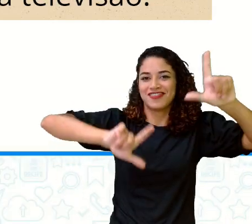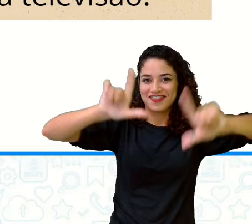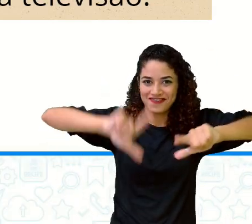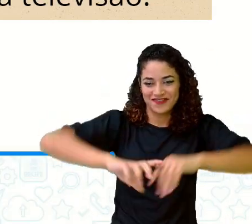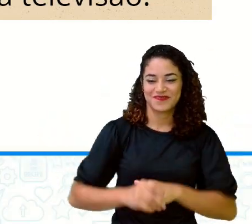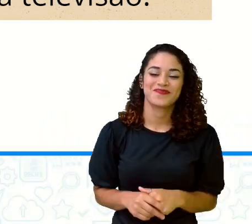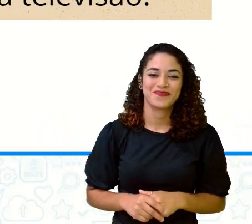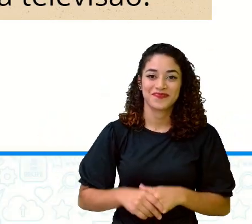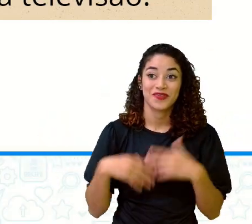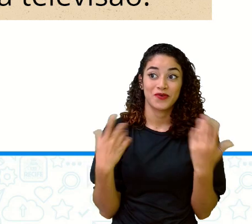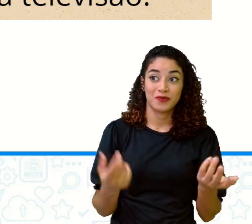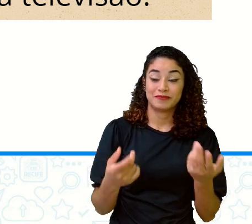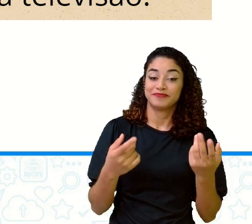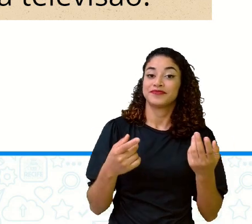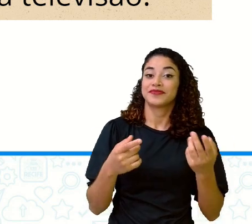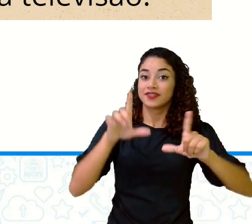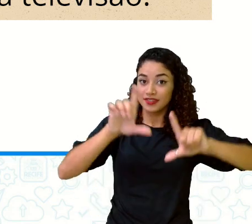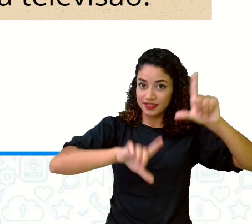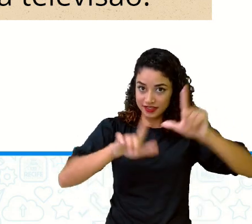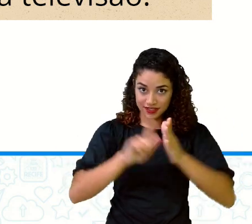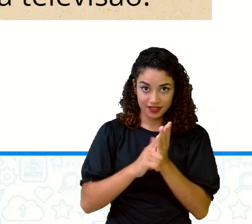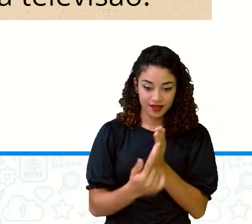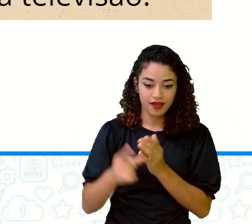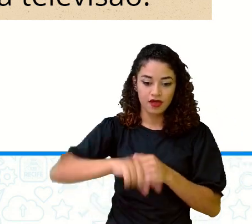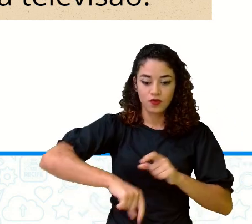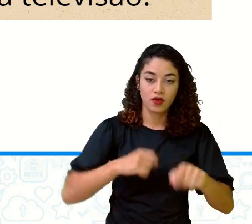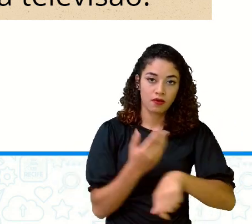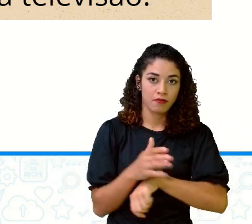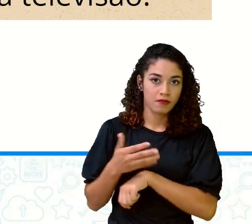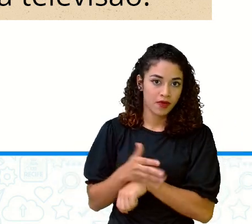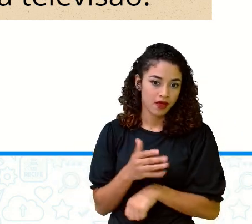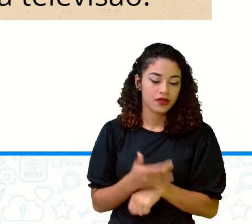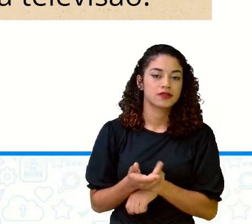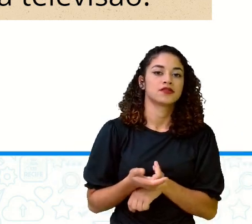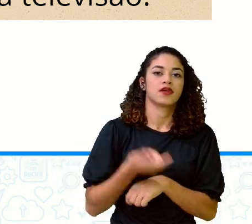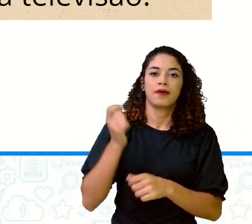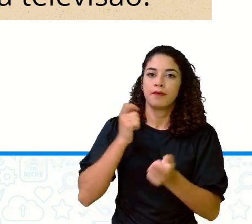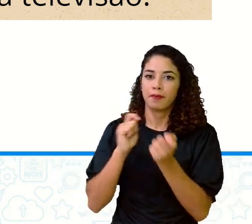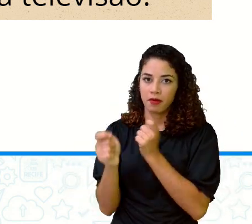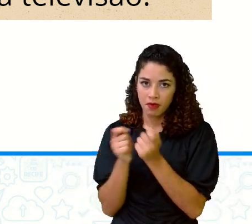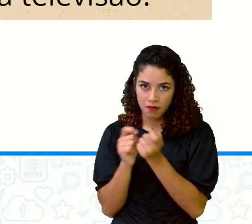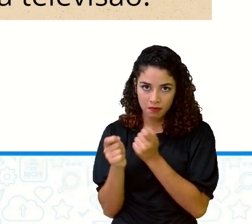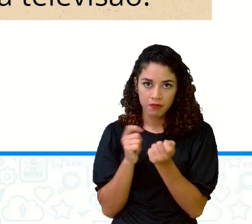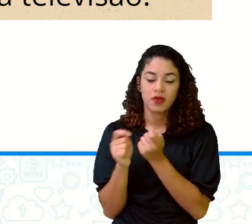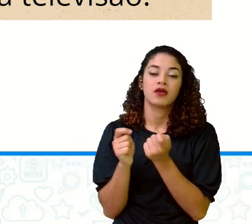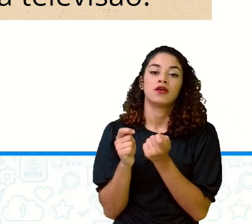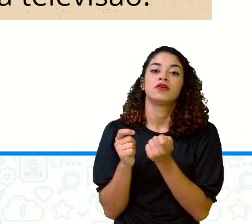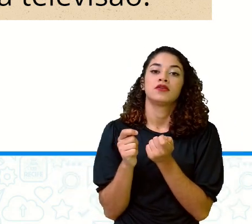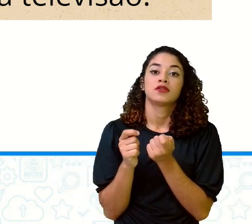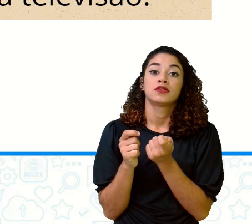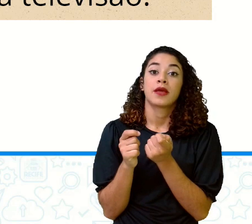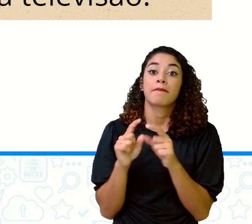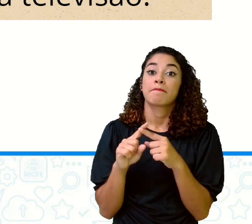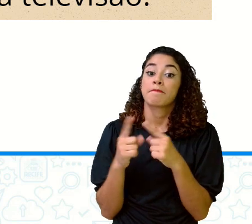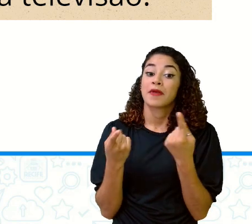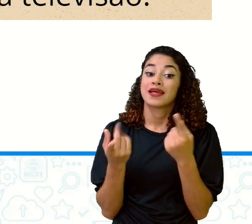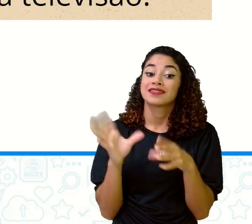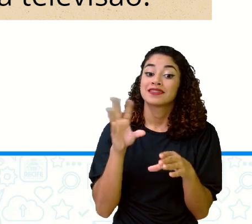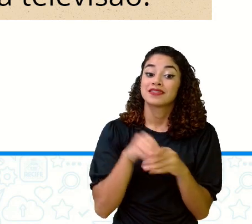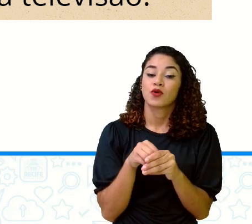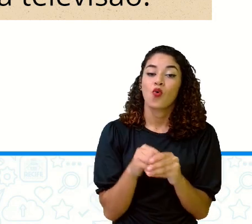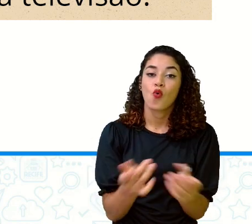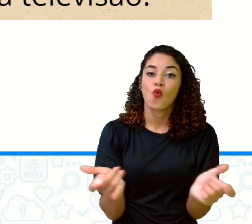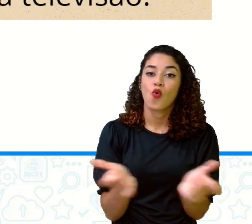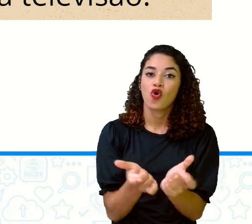O telejornalismo é a prática profissional do jornalismo, aplicada à televisão.